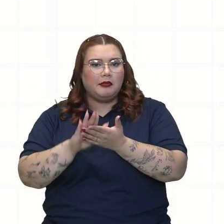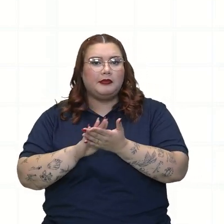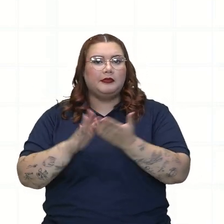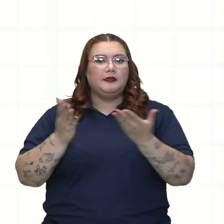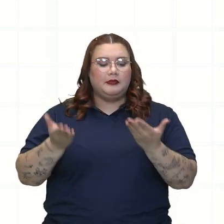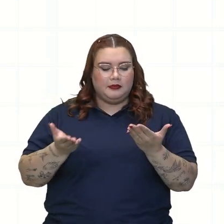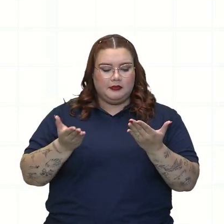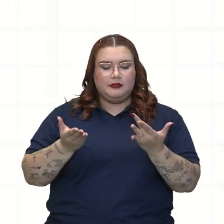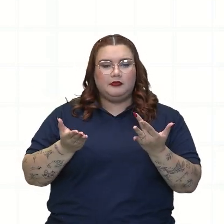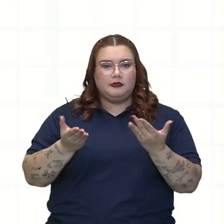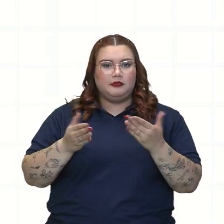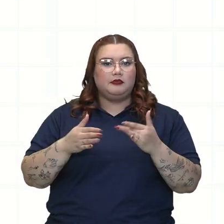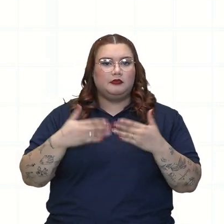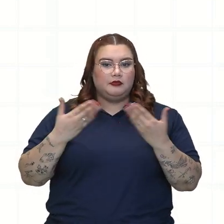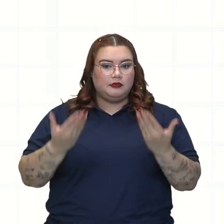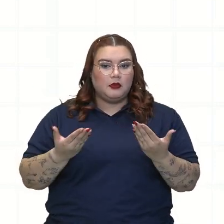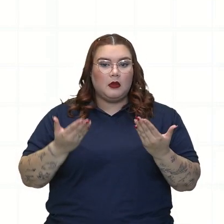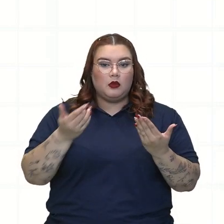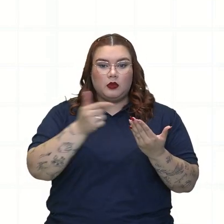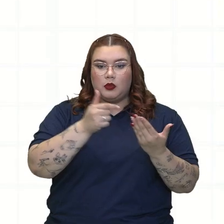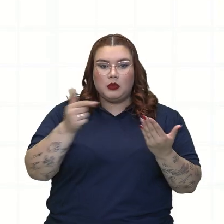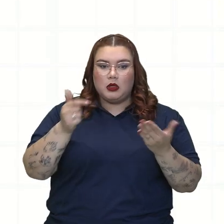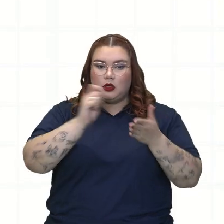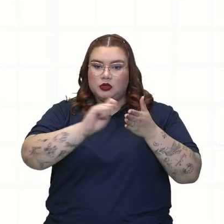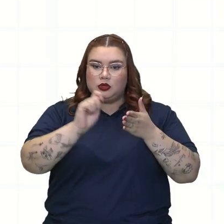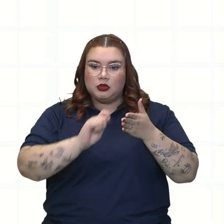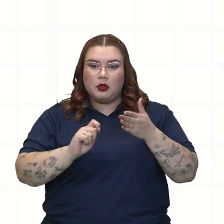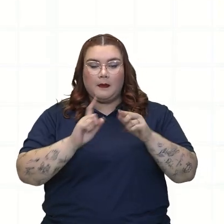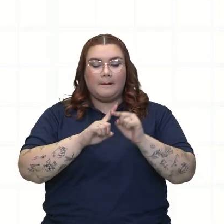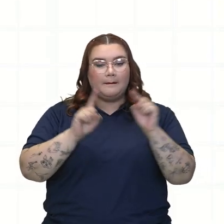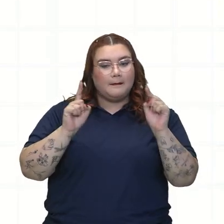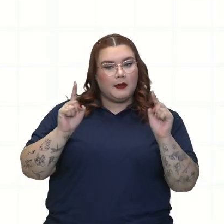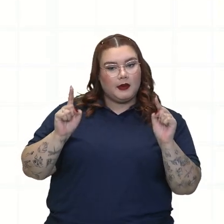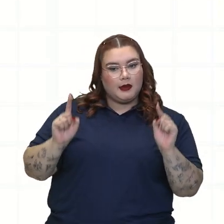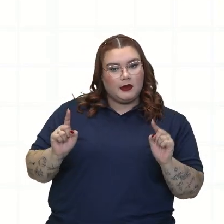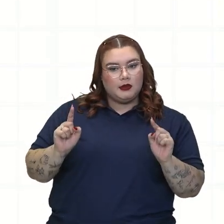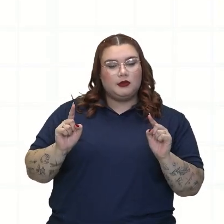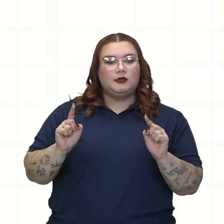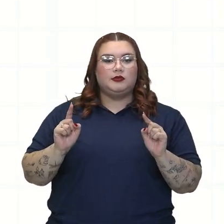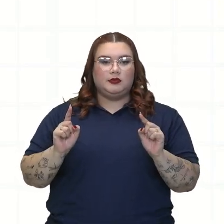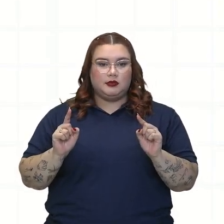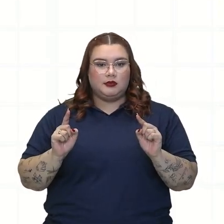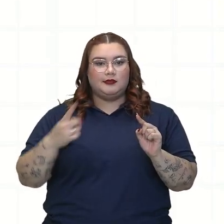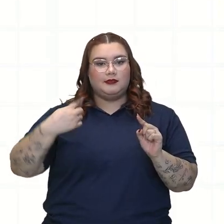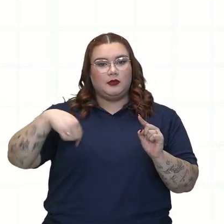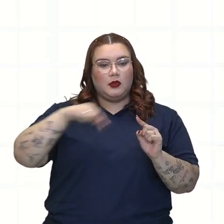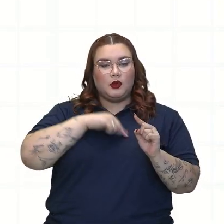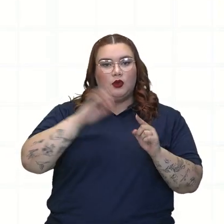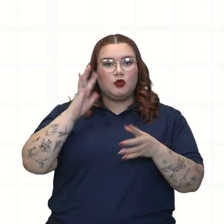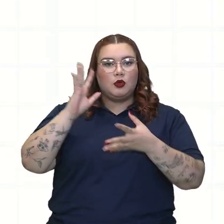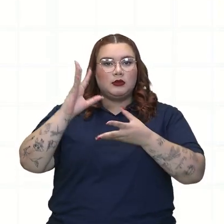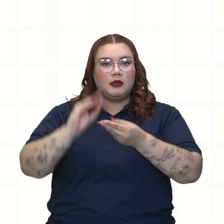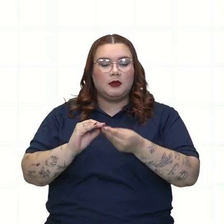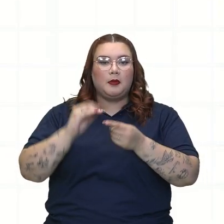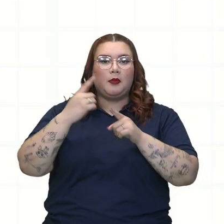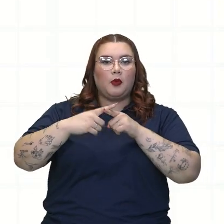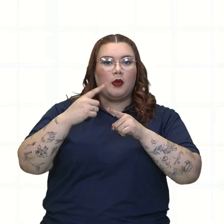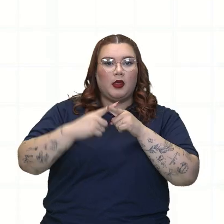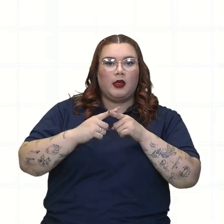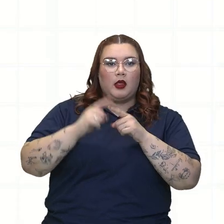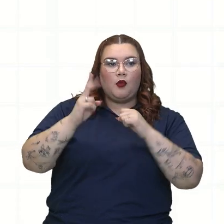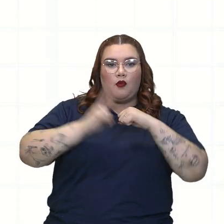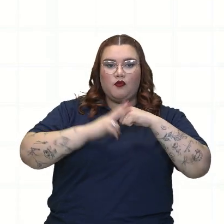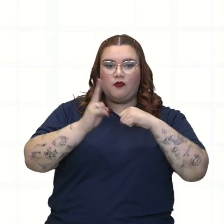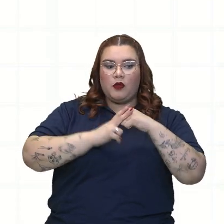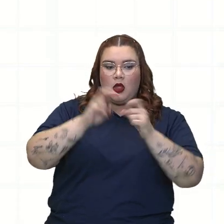Bom, não está escrito, mas a forma verbal me informa